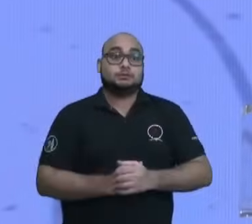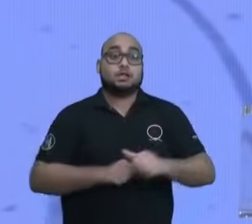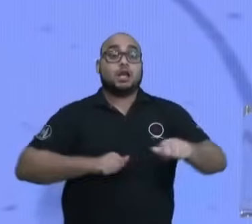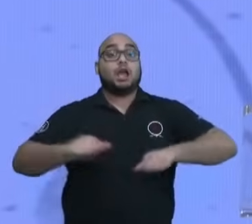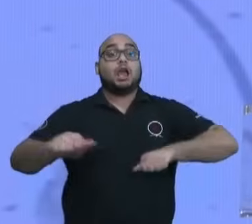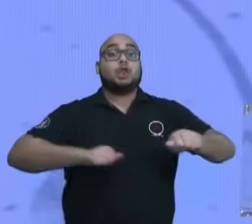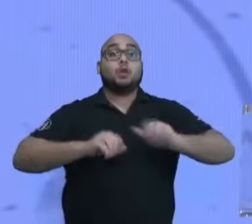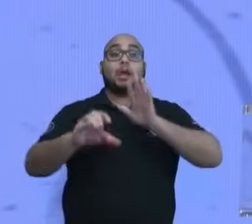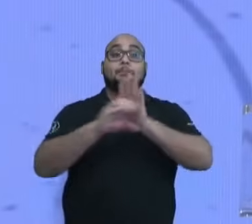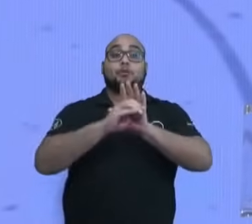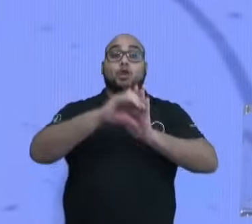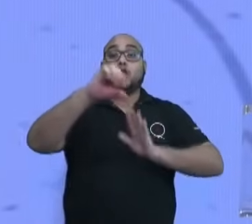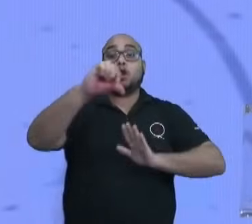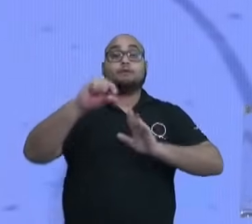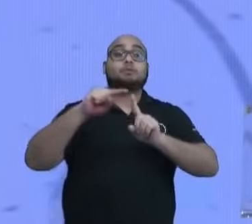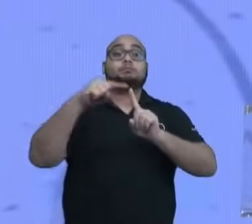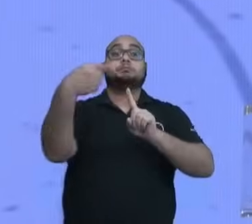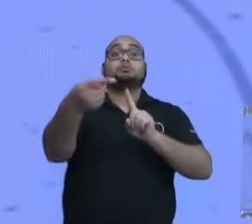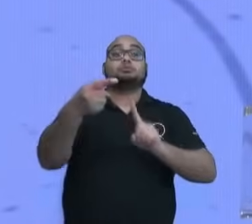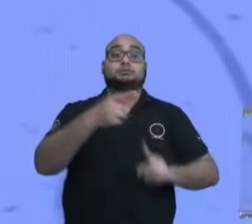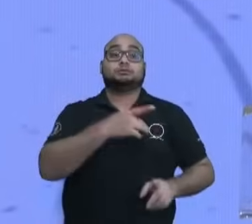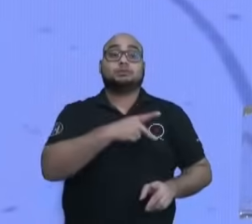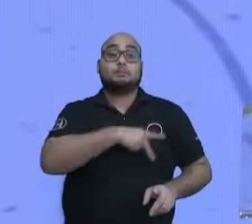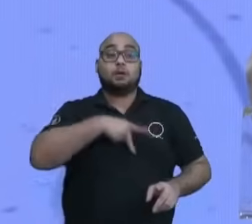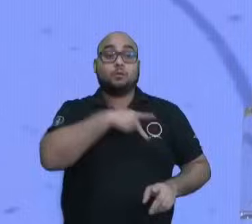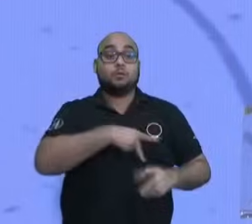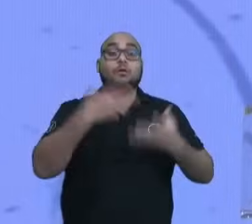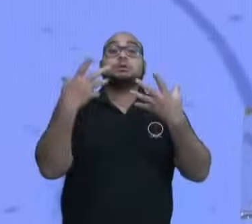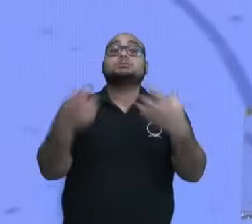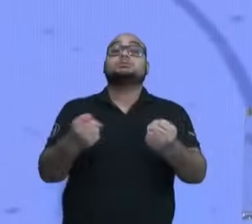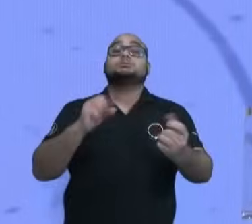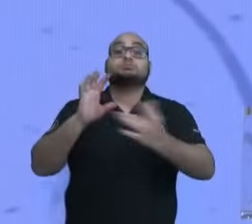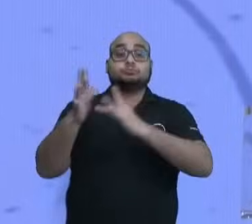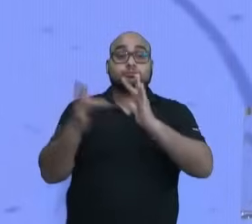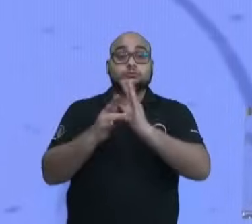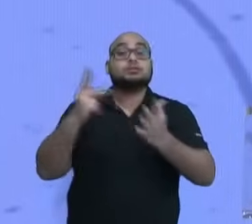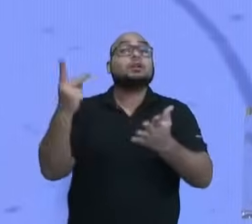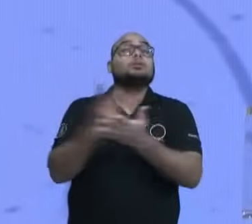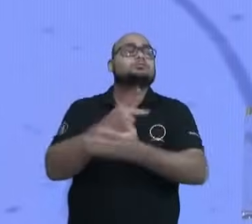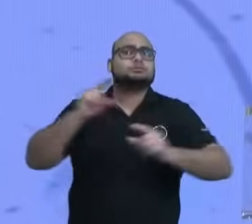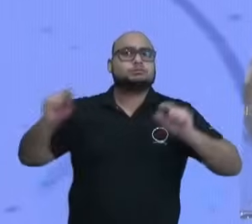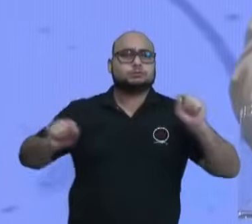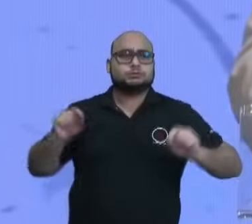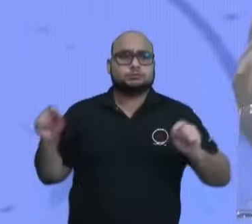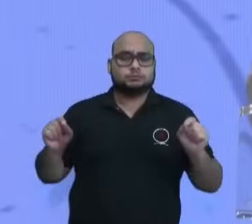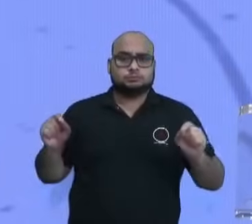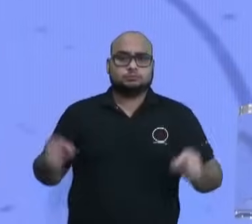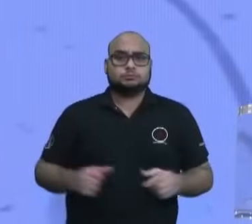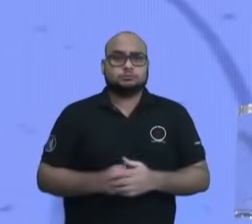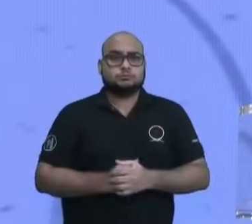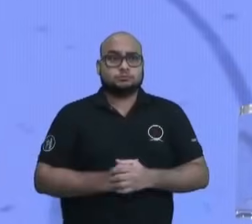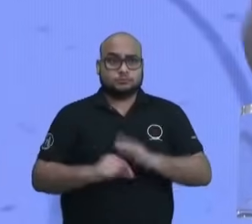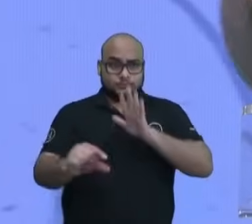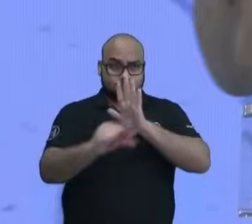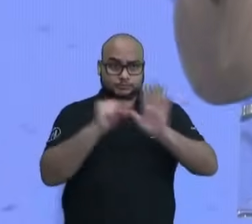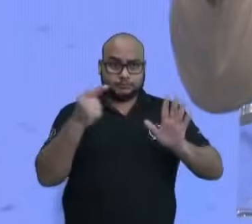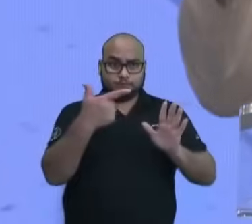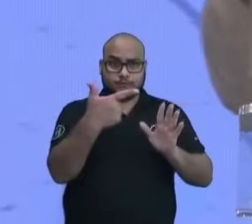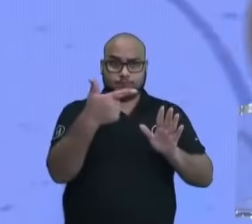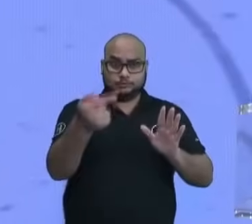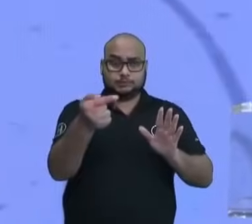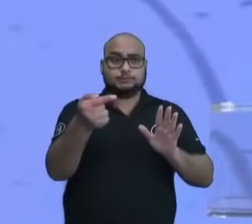9 depois da conversão de Paulo hã nos Versículos 27 e 28